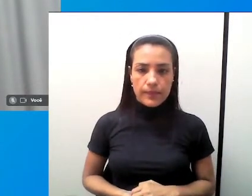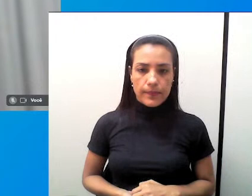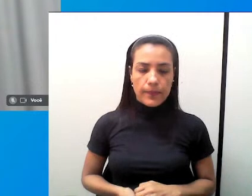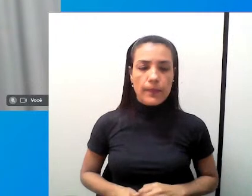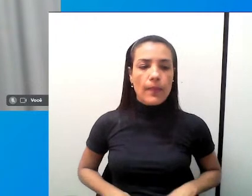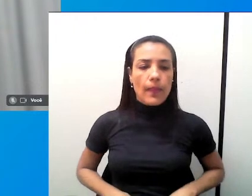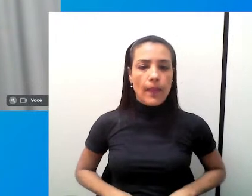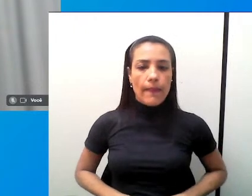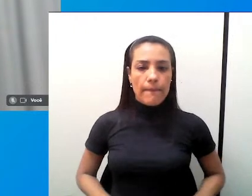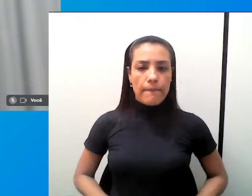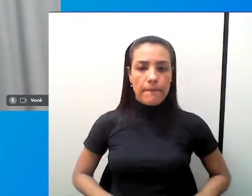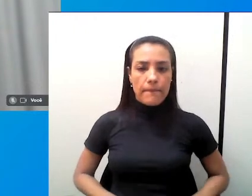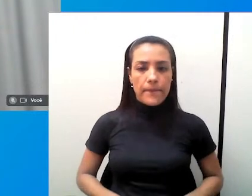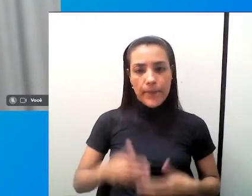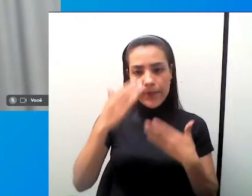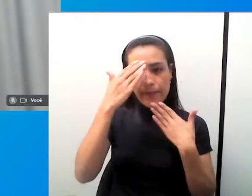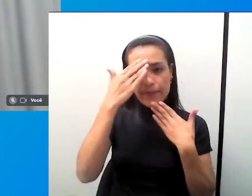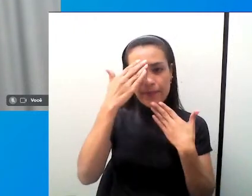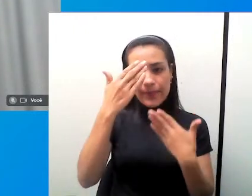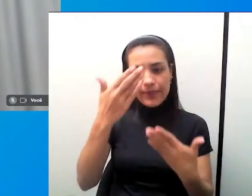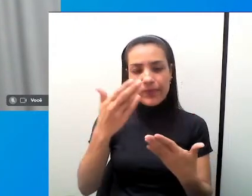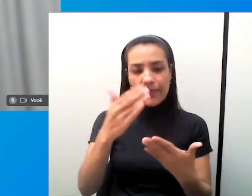extensão.ptm@iftm.edu.br. Obrigada.